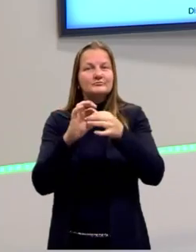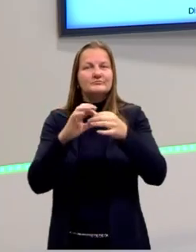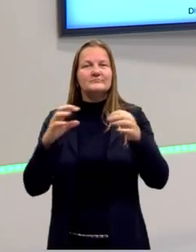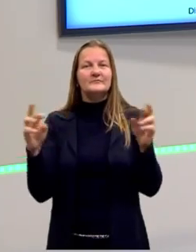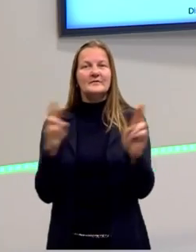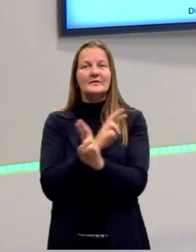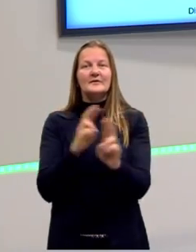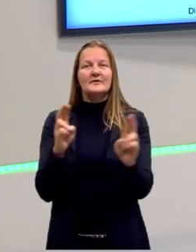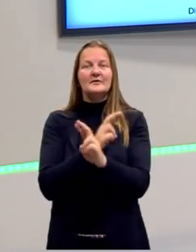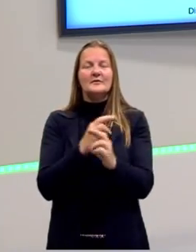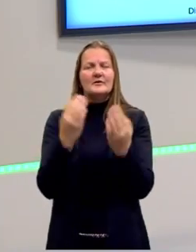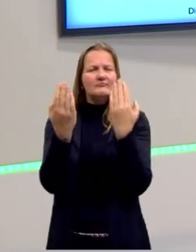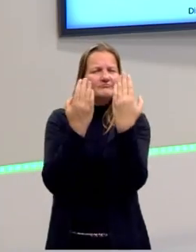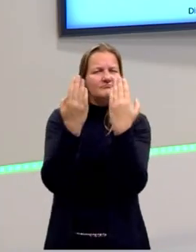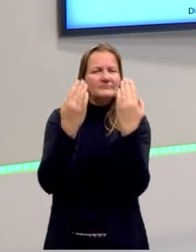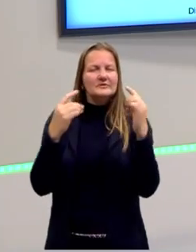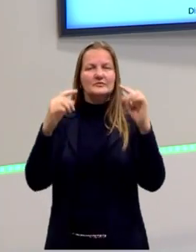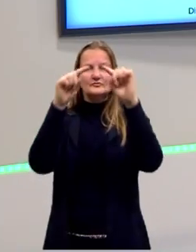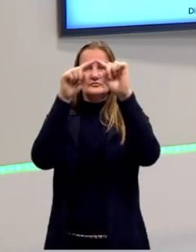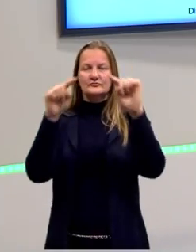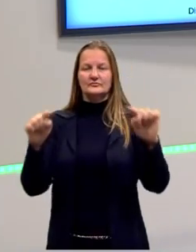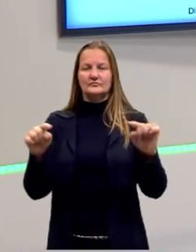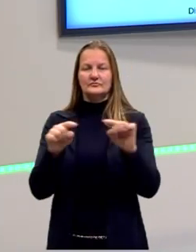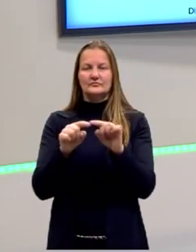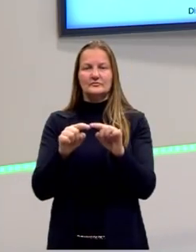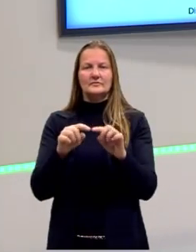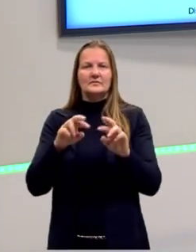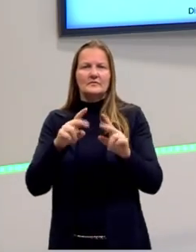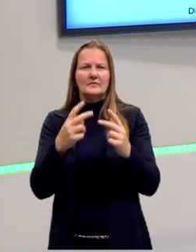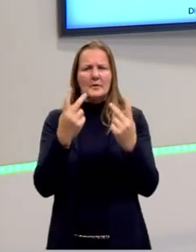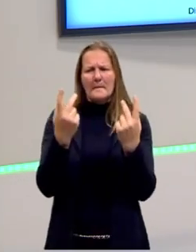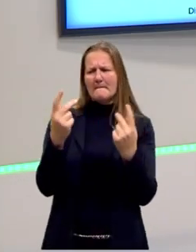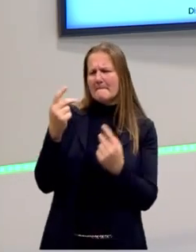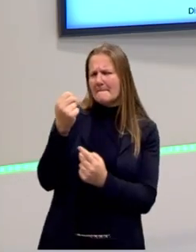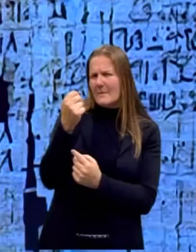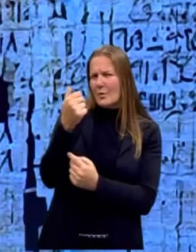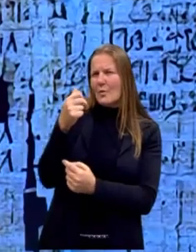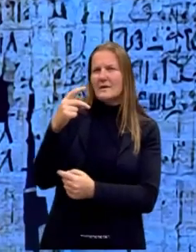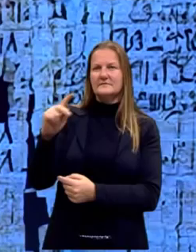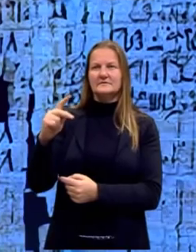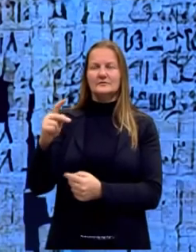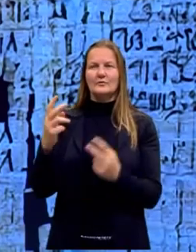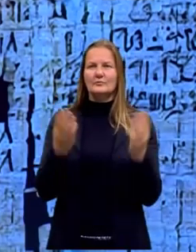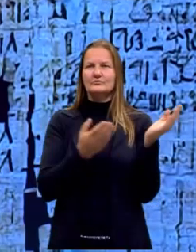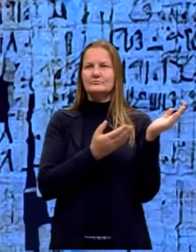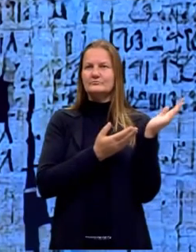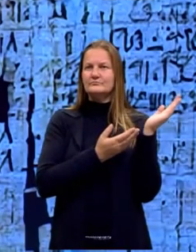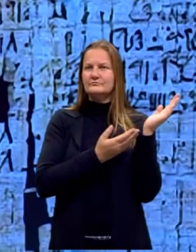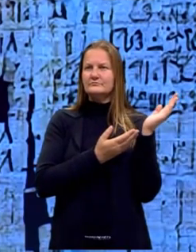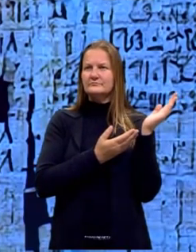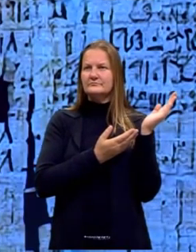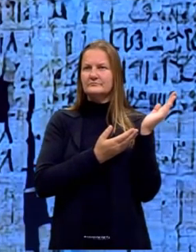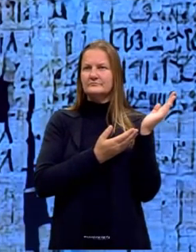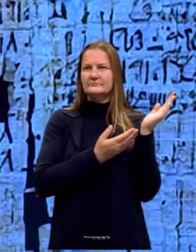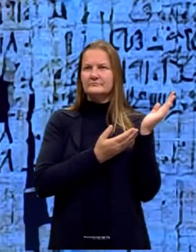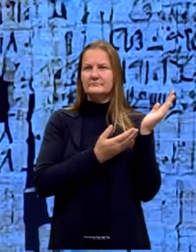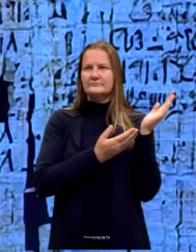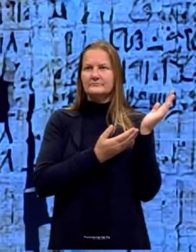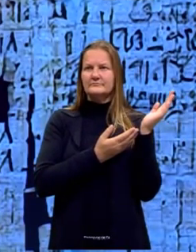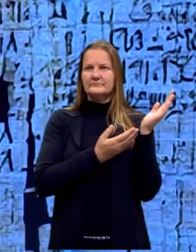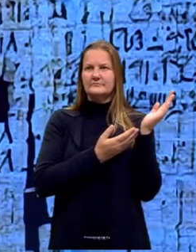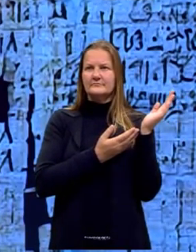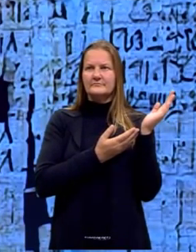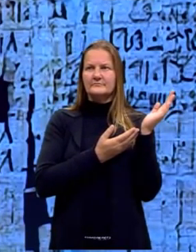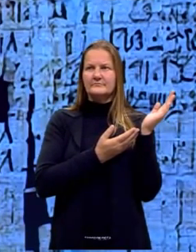a semelhança de triângulos então toda essa todos tudo que foi feito a partir dos